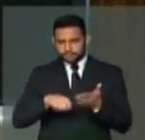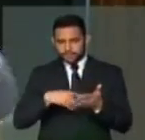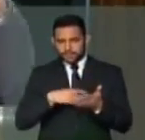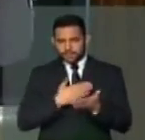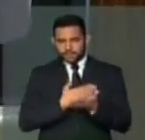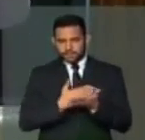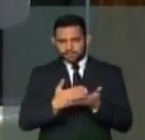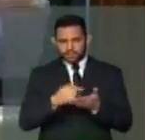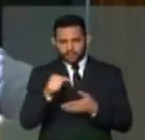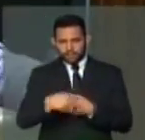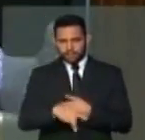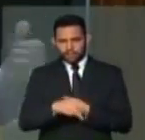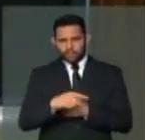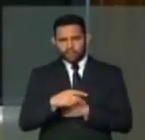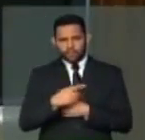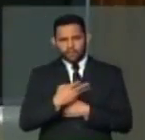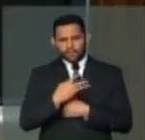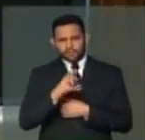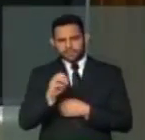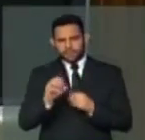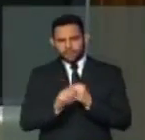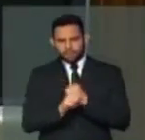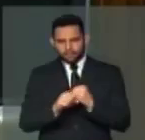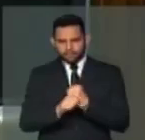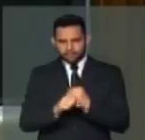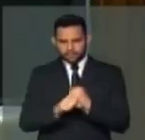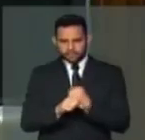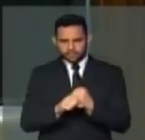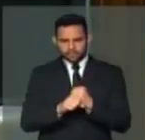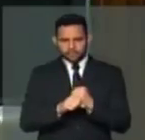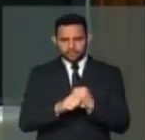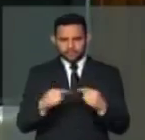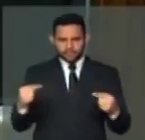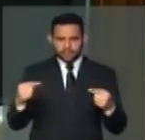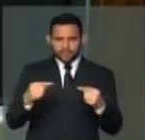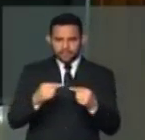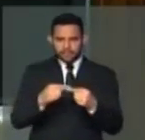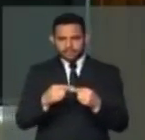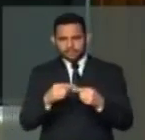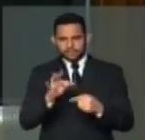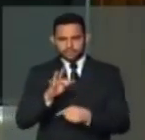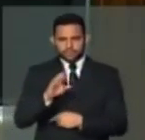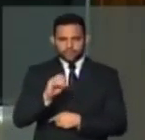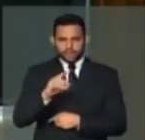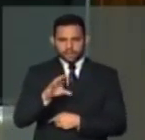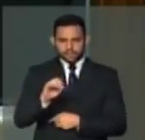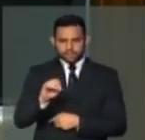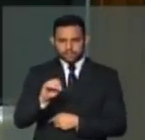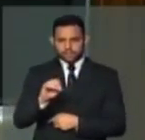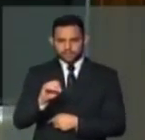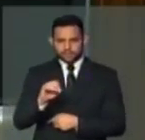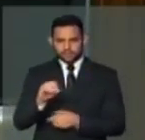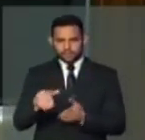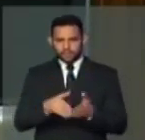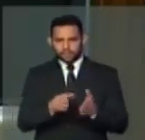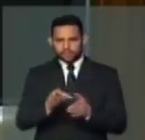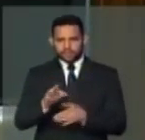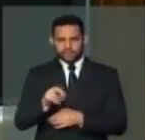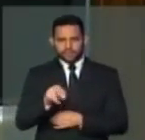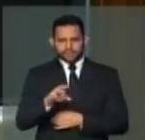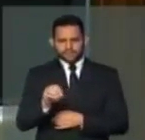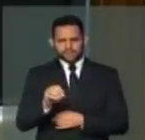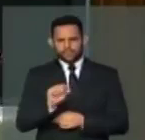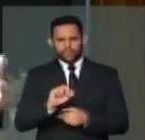tramita aqui há quase 30 anos, interligação de Tocantins com São Francisco. O que é